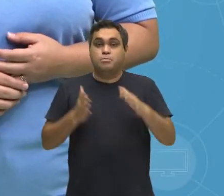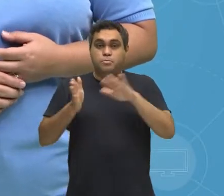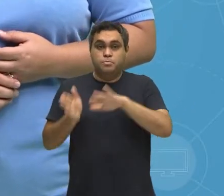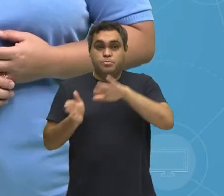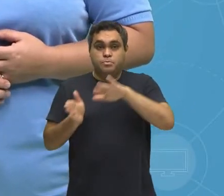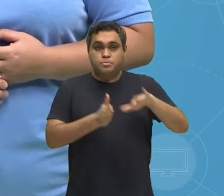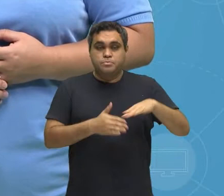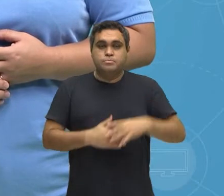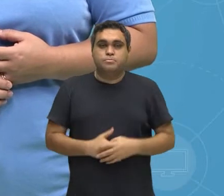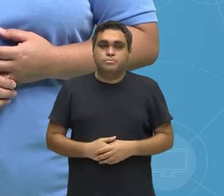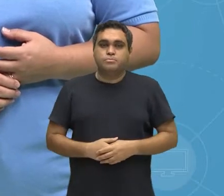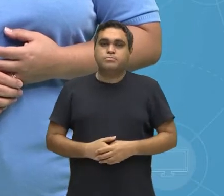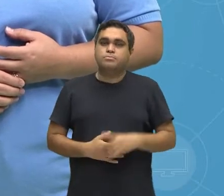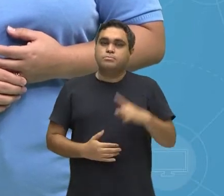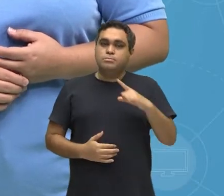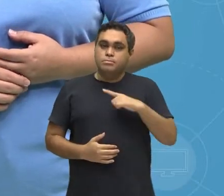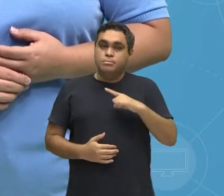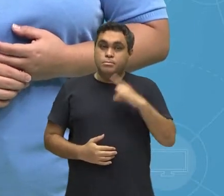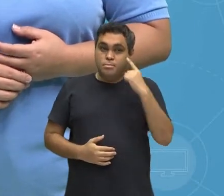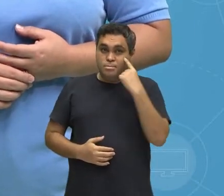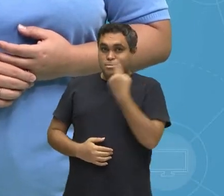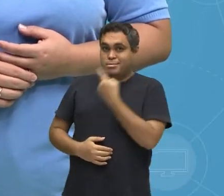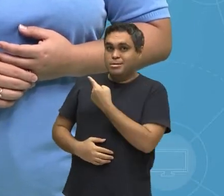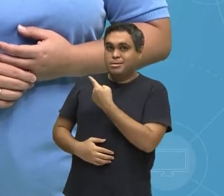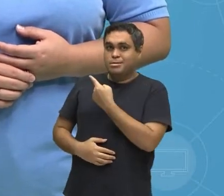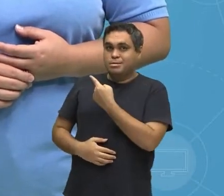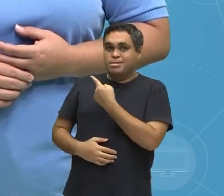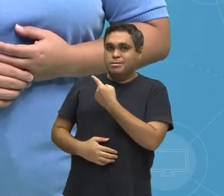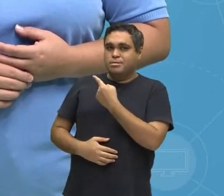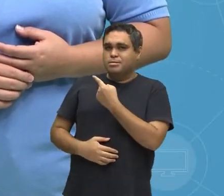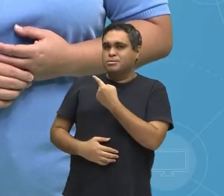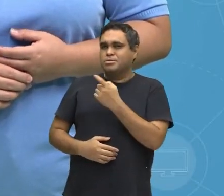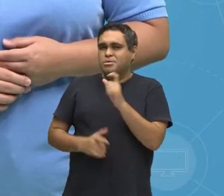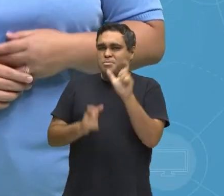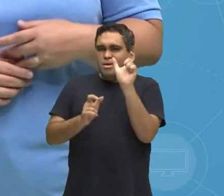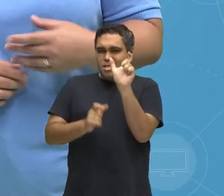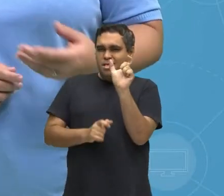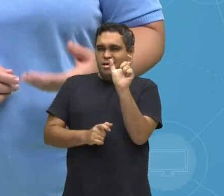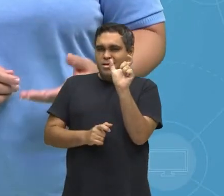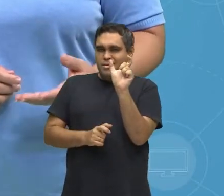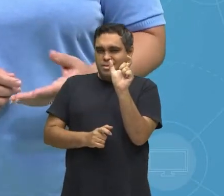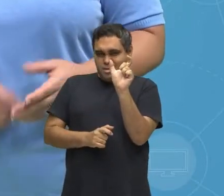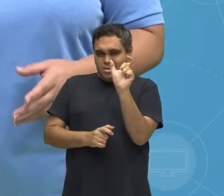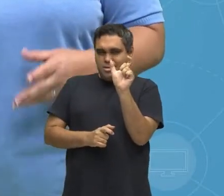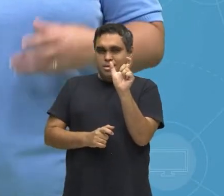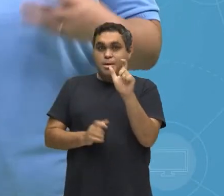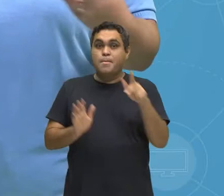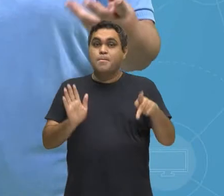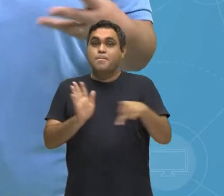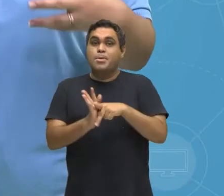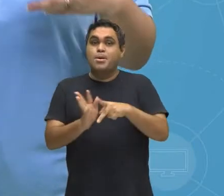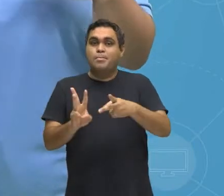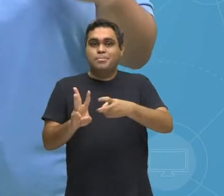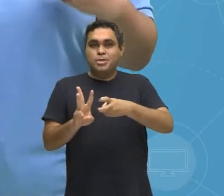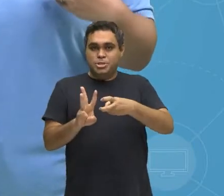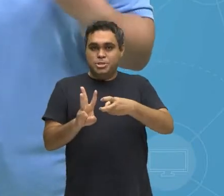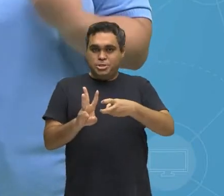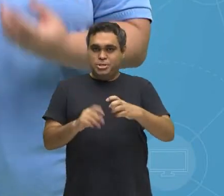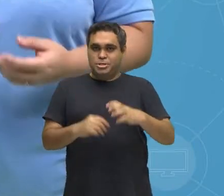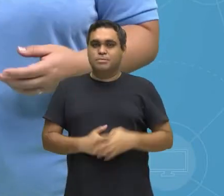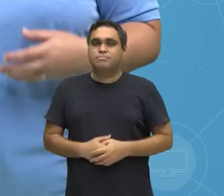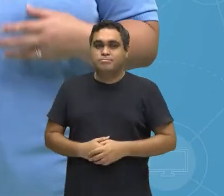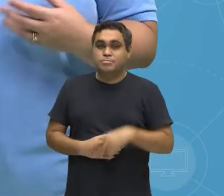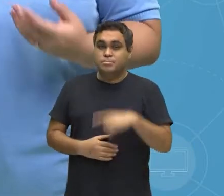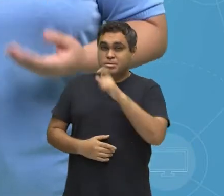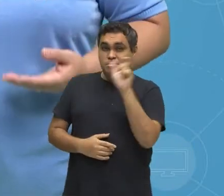Prosseguindo, nós temos o Chico Narrati, ou Chico Narrati, ou Gico Narrati. Vocês podem ouvir aí essa palavra